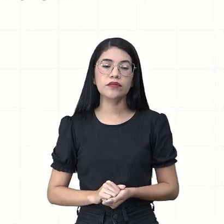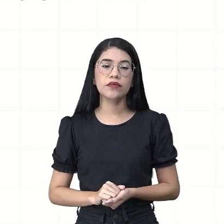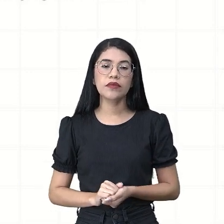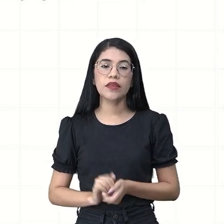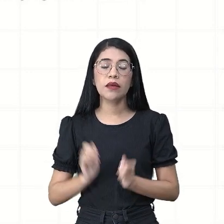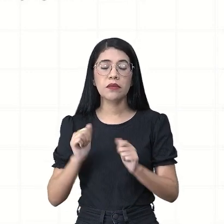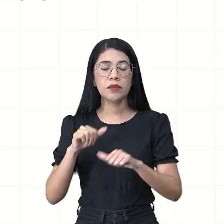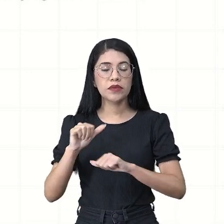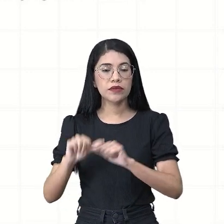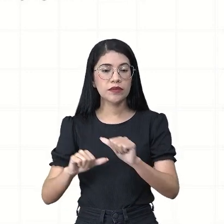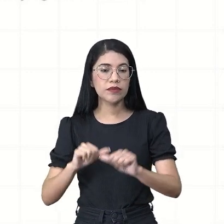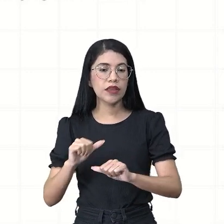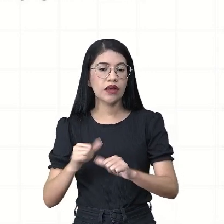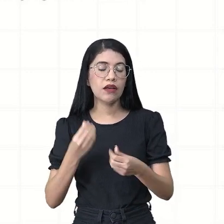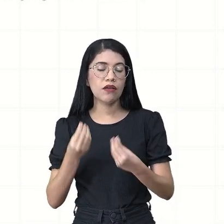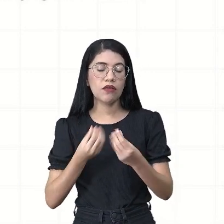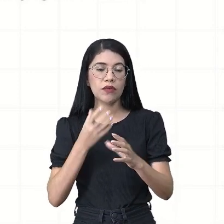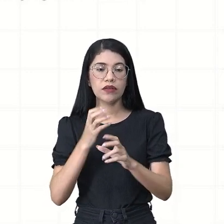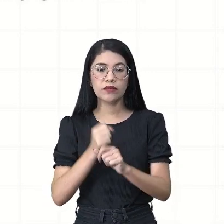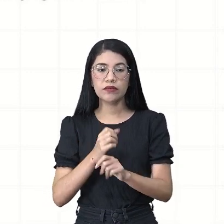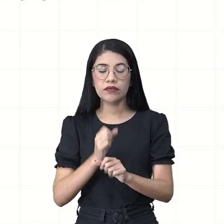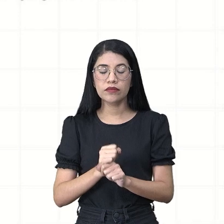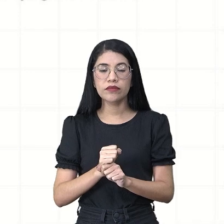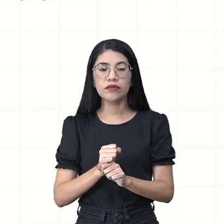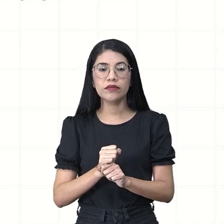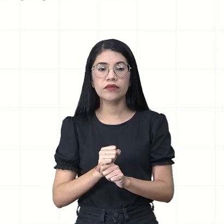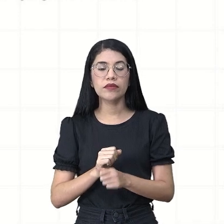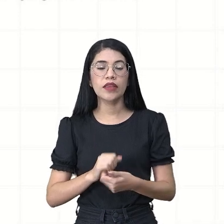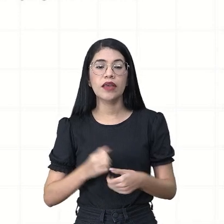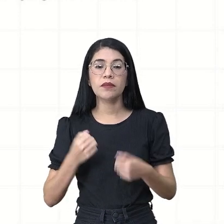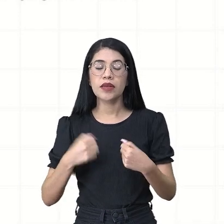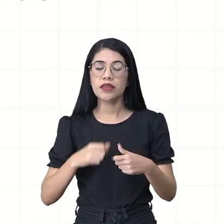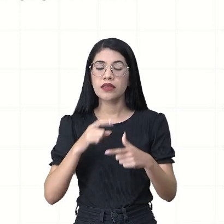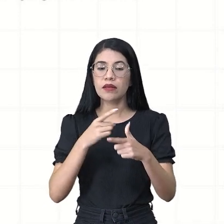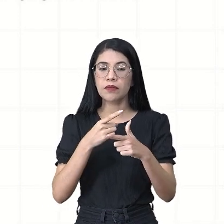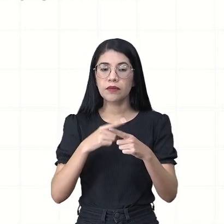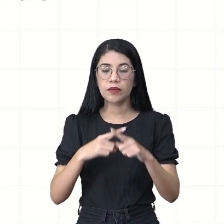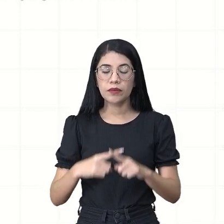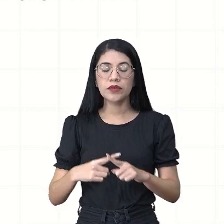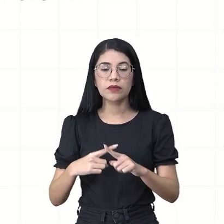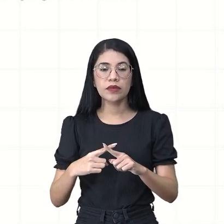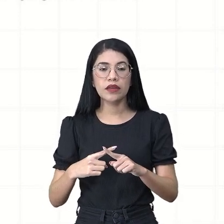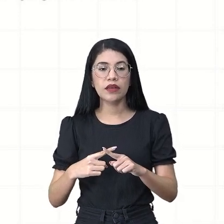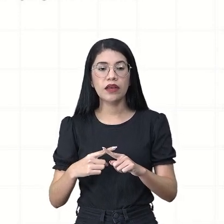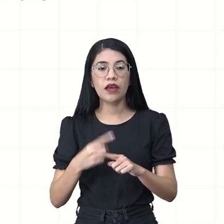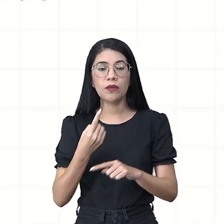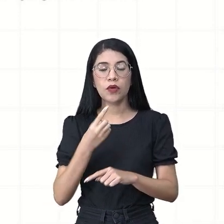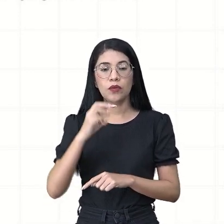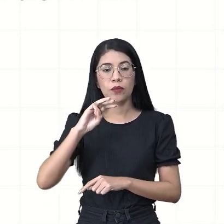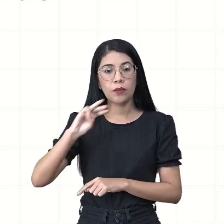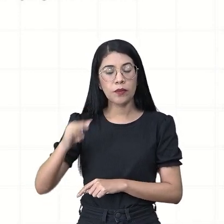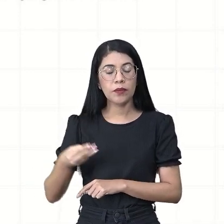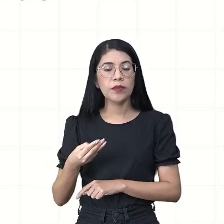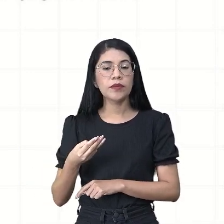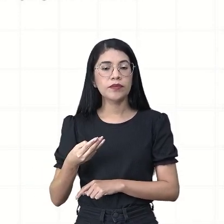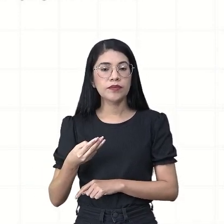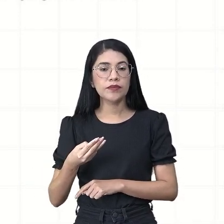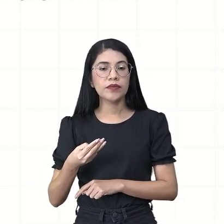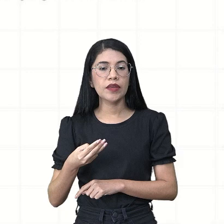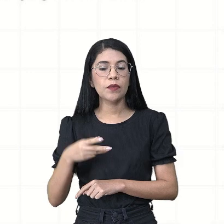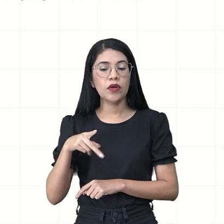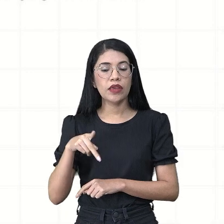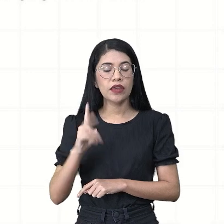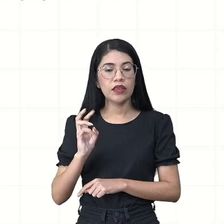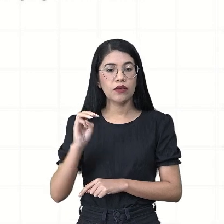em milímetro, a gente precisa multiplicar, né, por 1 milhão, porque eu estou indo de quilômetro